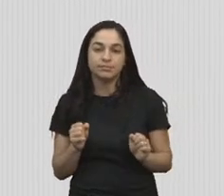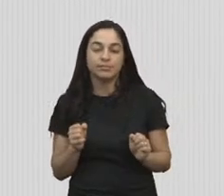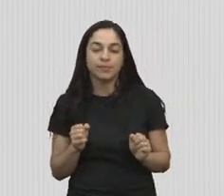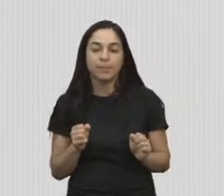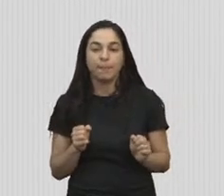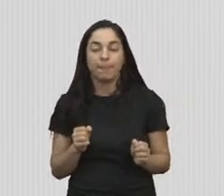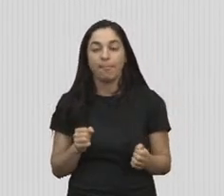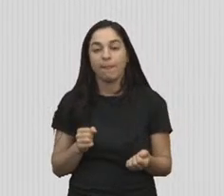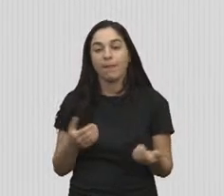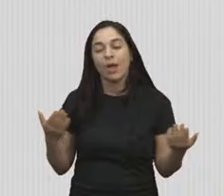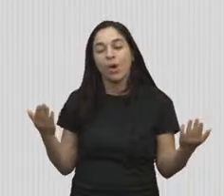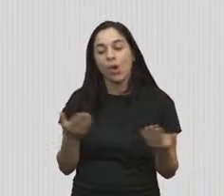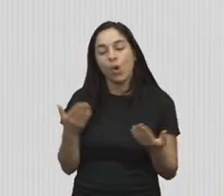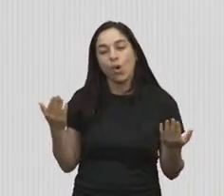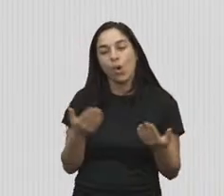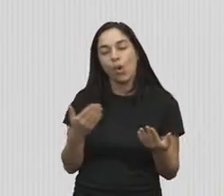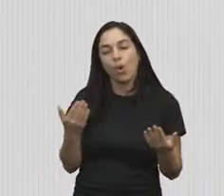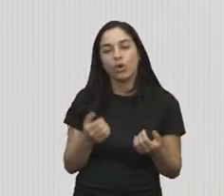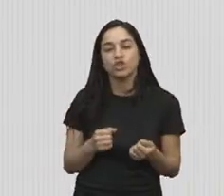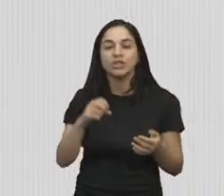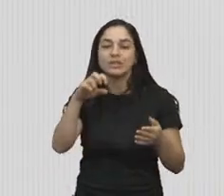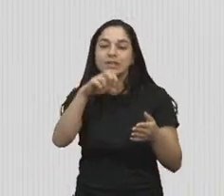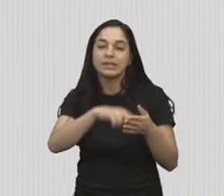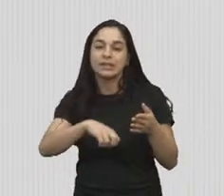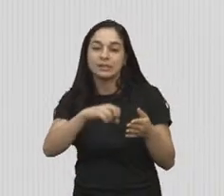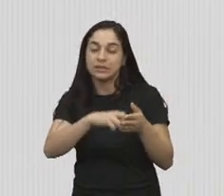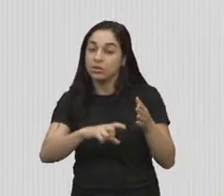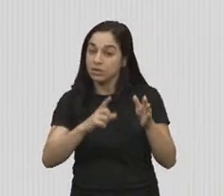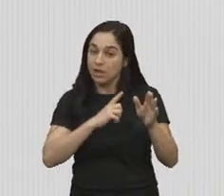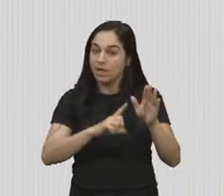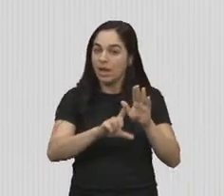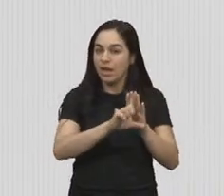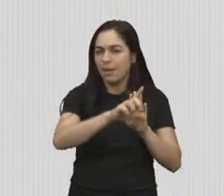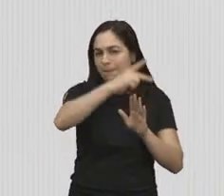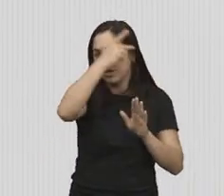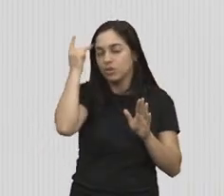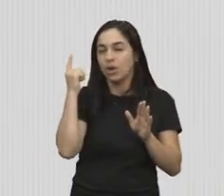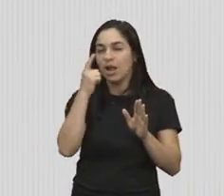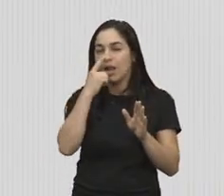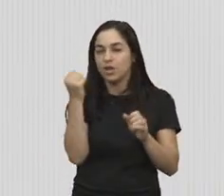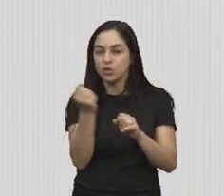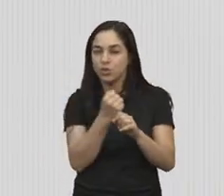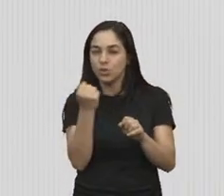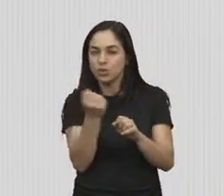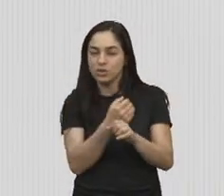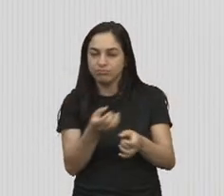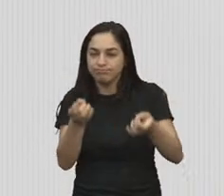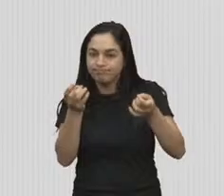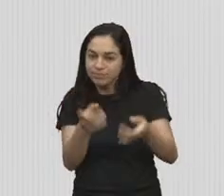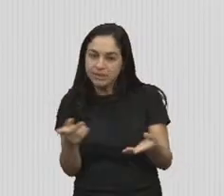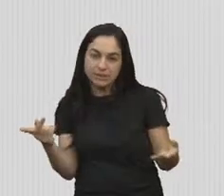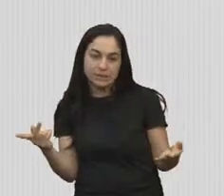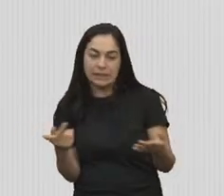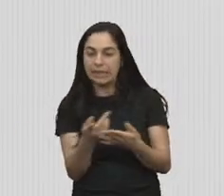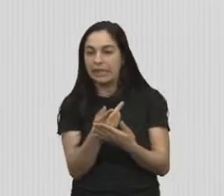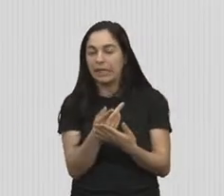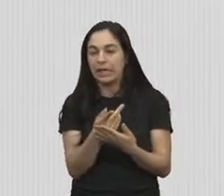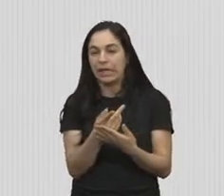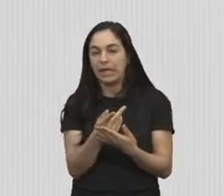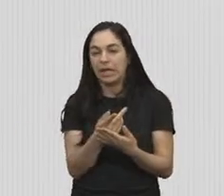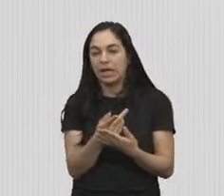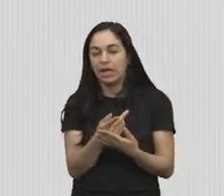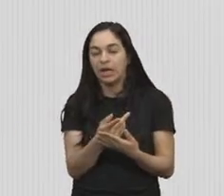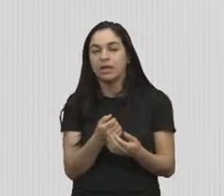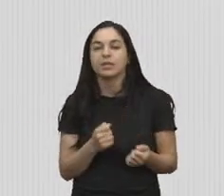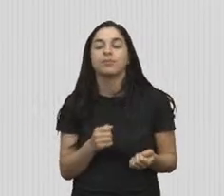As penalidades hoje, que são previstas em lei para quem faz o descarte irregular dos resíduos de construção civil, que competem à